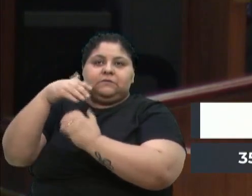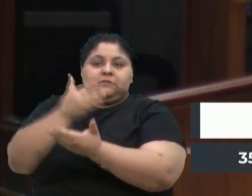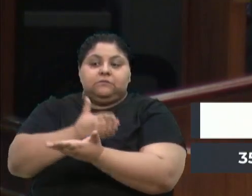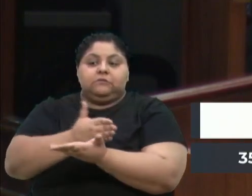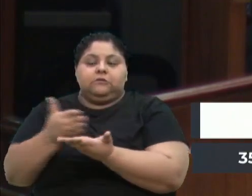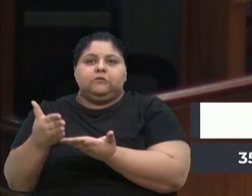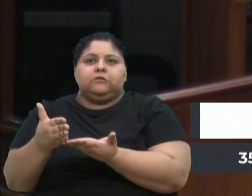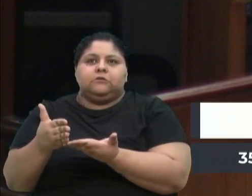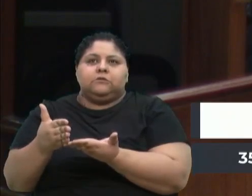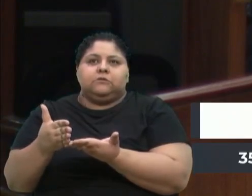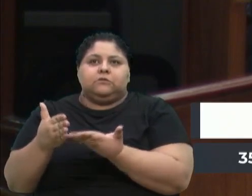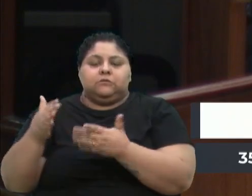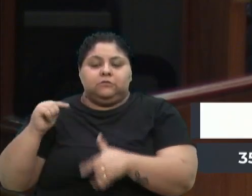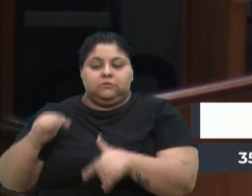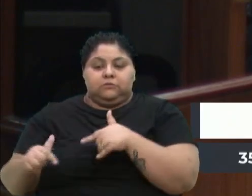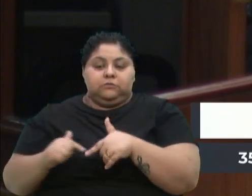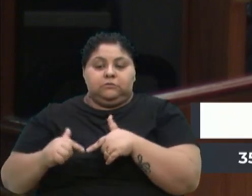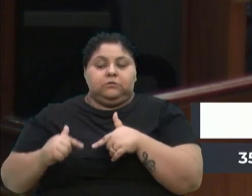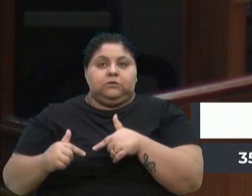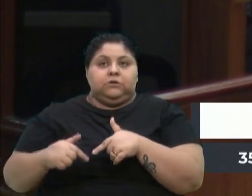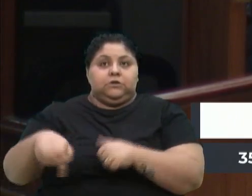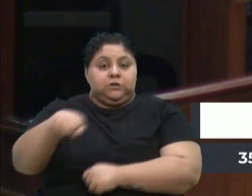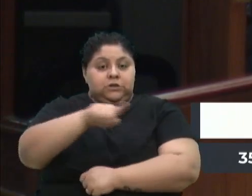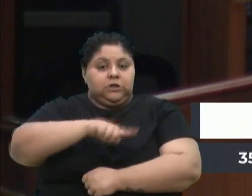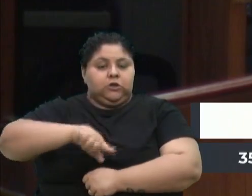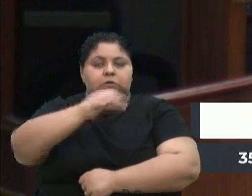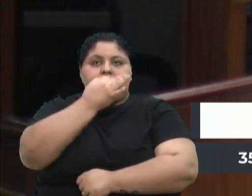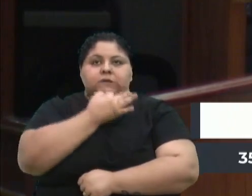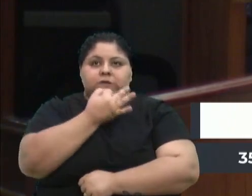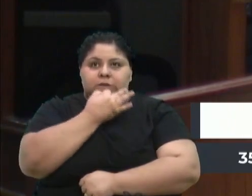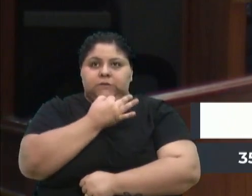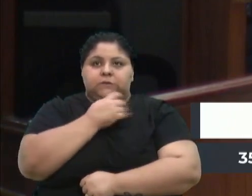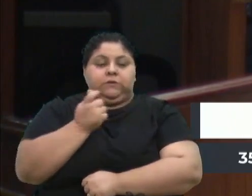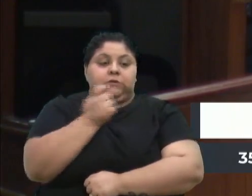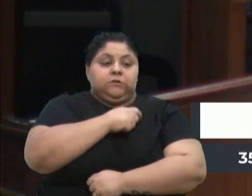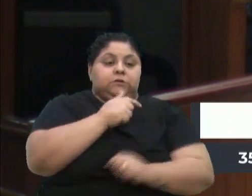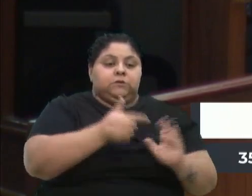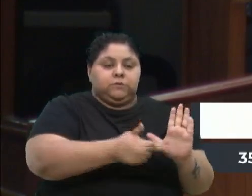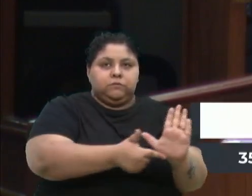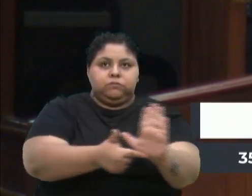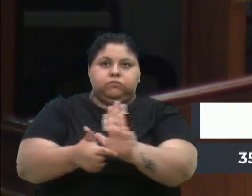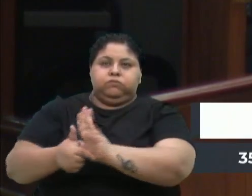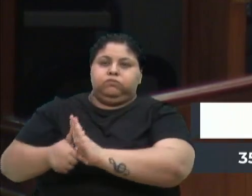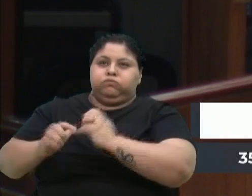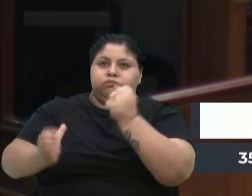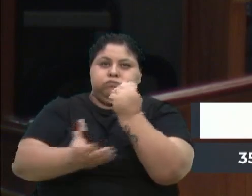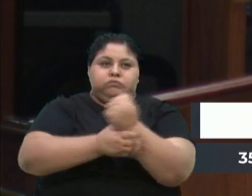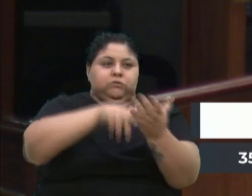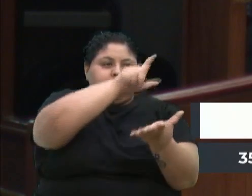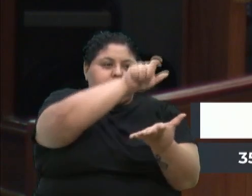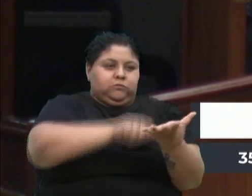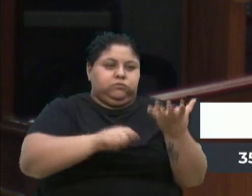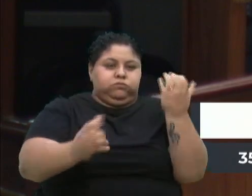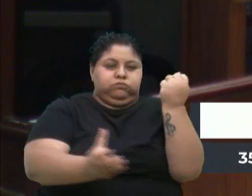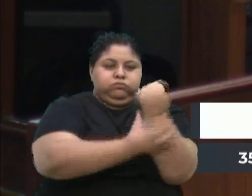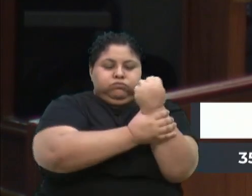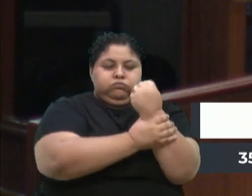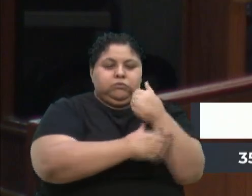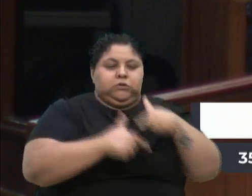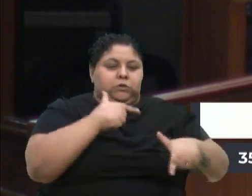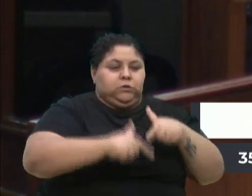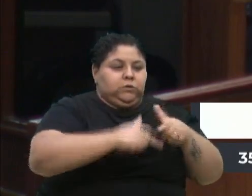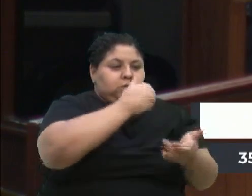iniciar os trabalhos na nossa cidade. Precisa apresentar condições para assinar, garantir a execução do